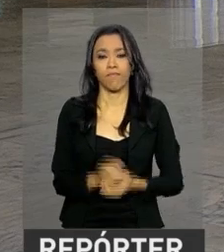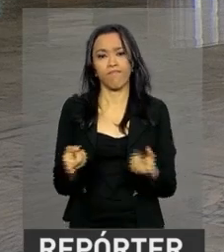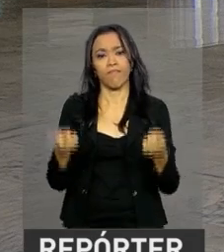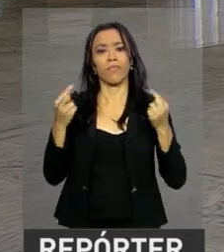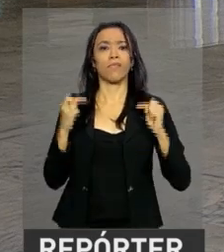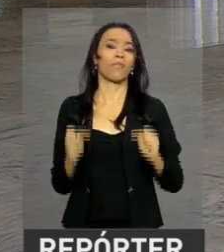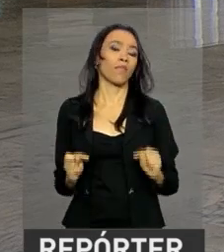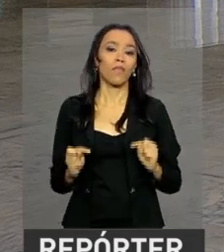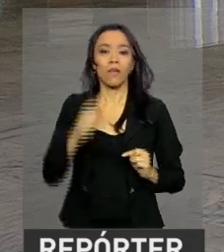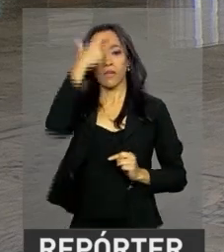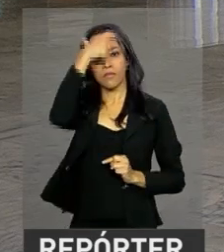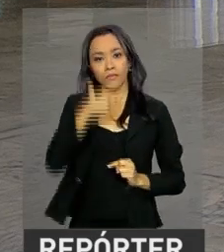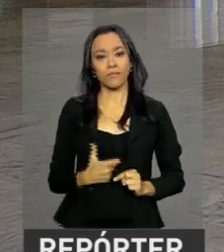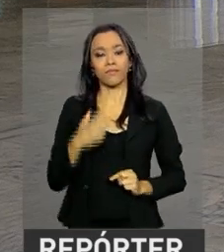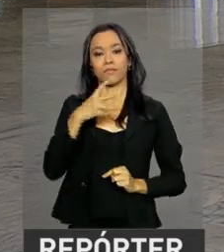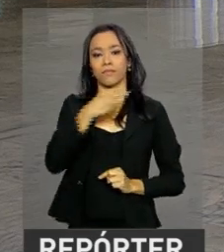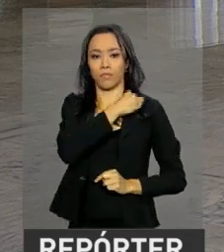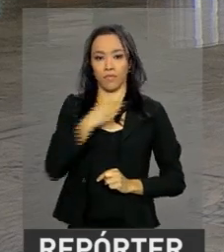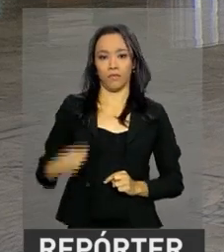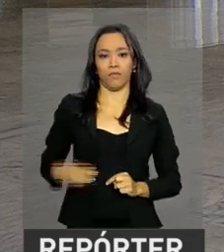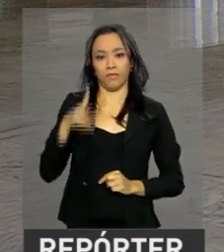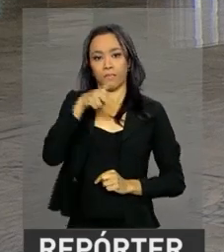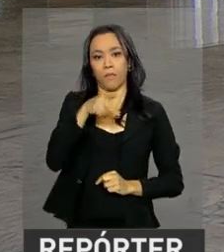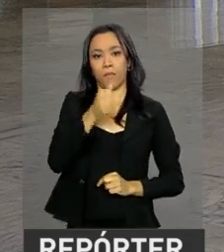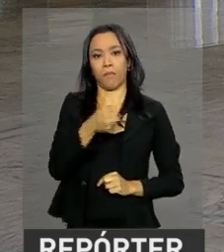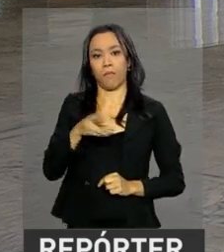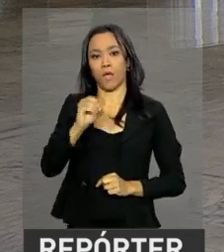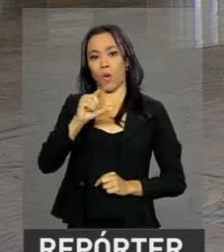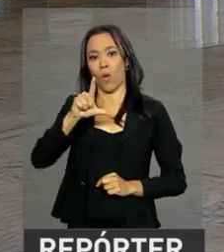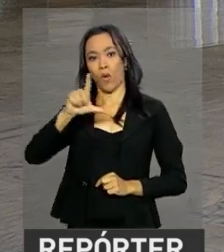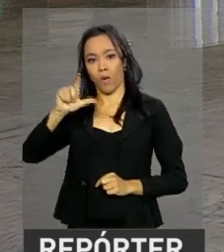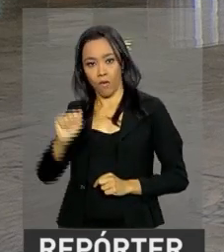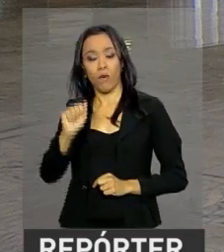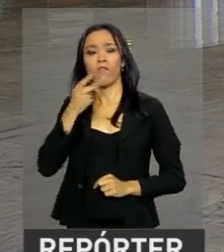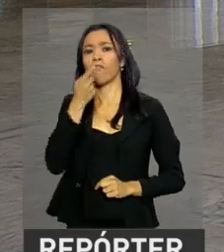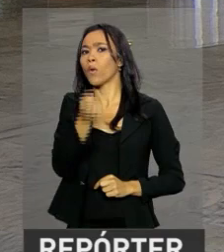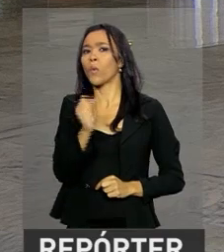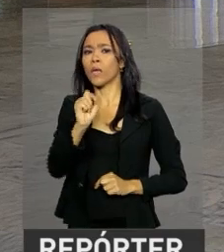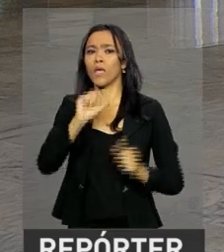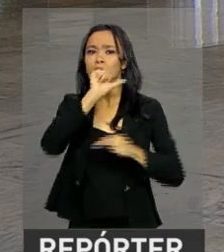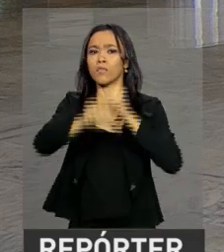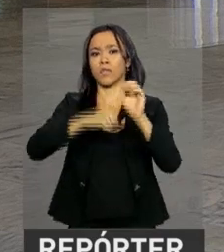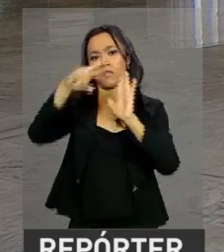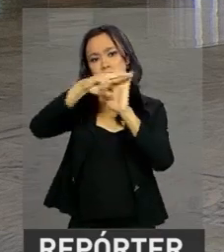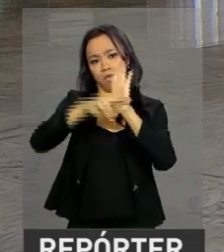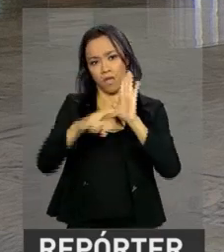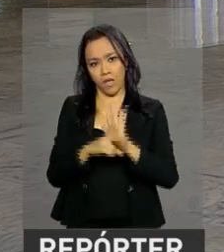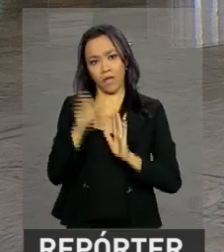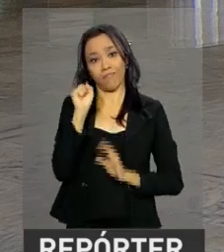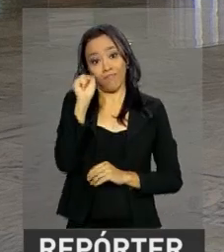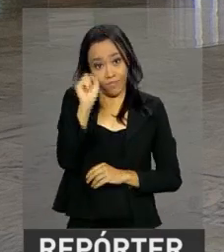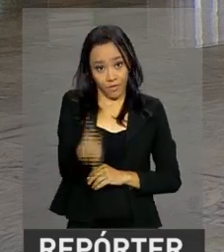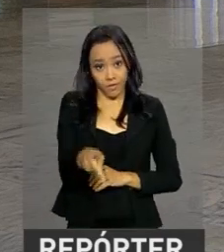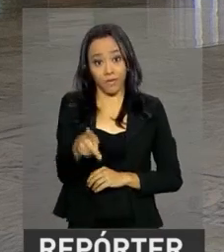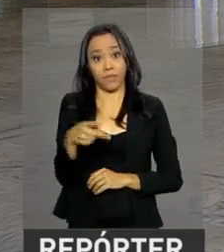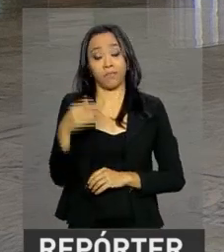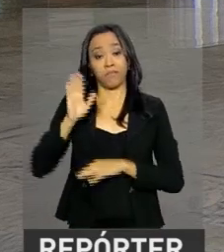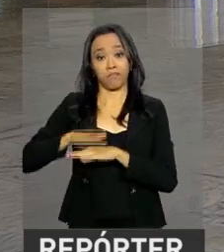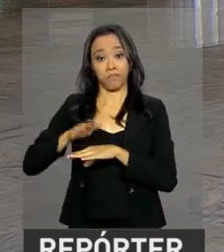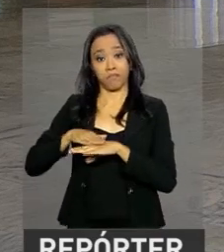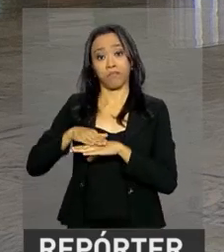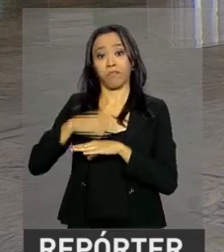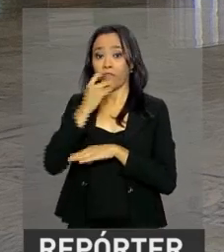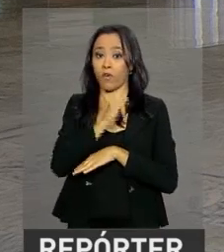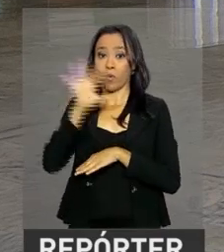Bom, o porta-voz da Presidência da República, Alexandre Parola, falou também sobre a reforma da Previdência Social. Segundo ele, o presidente